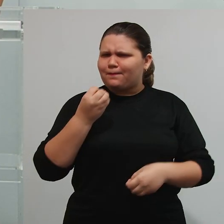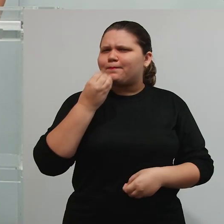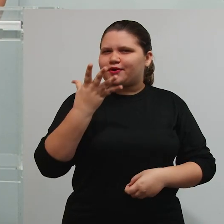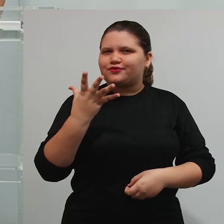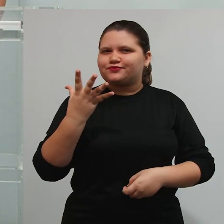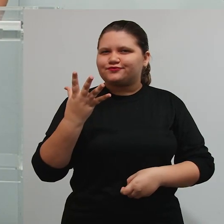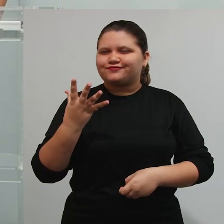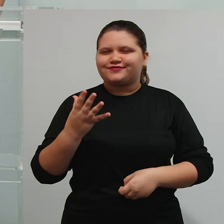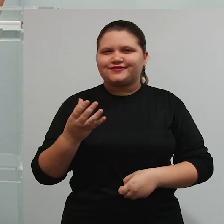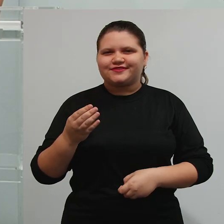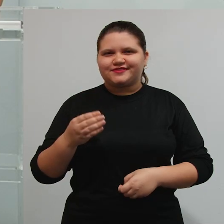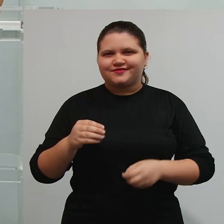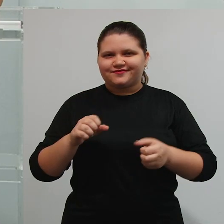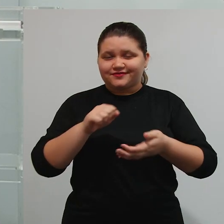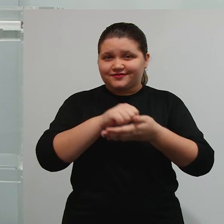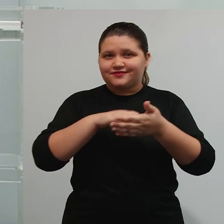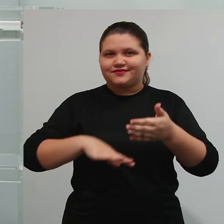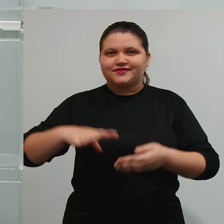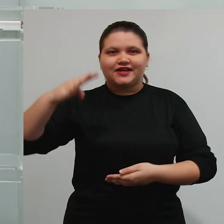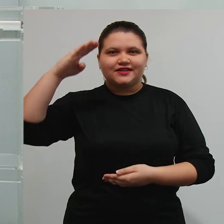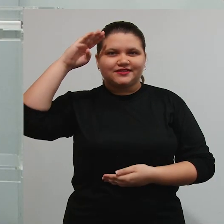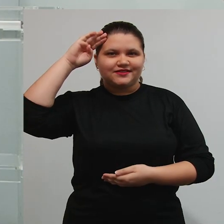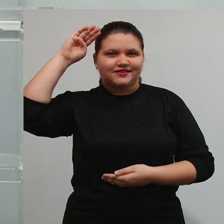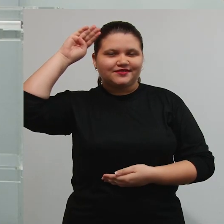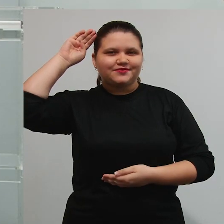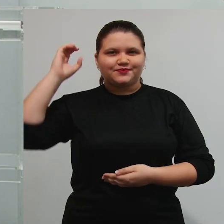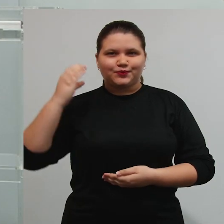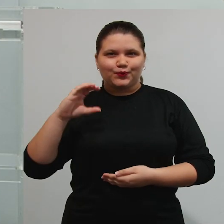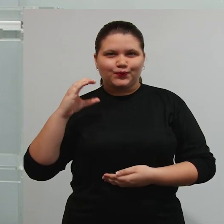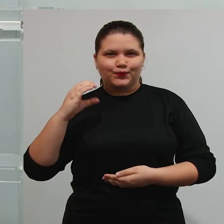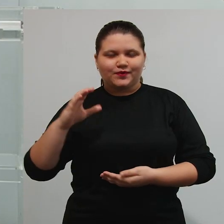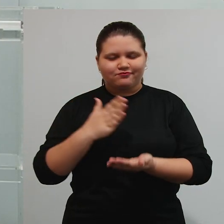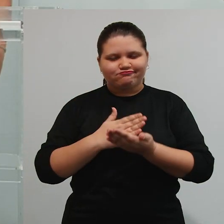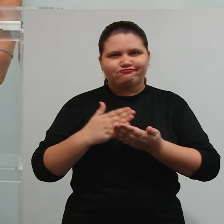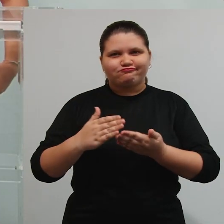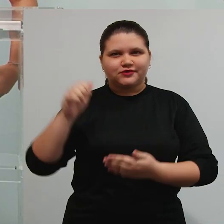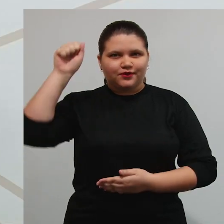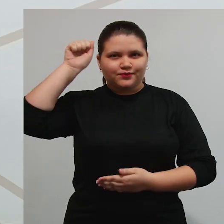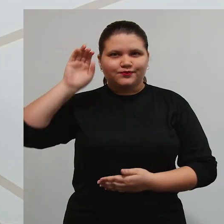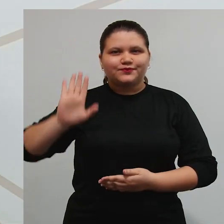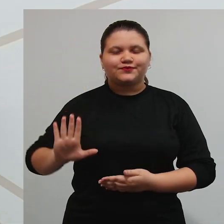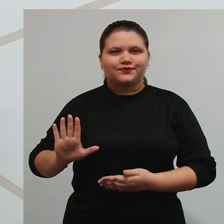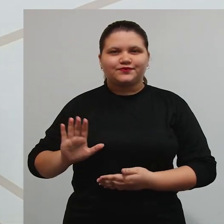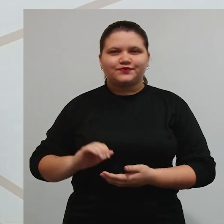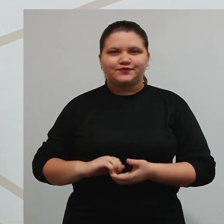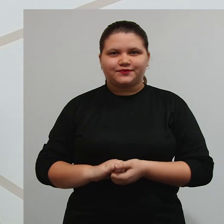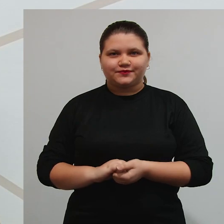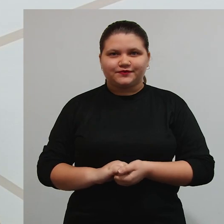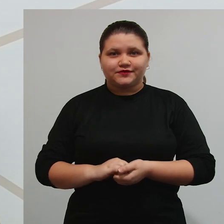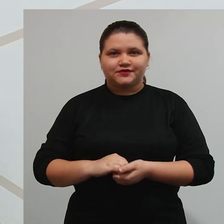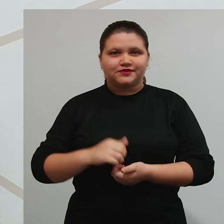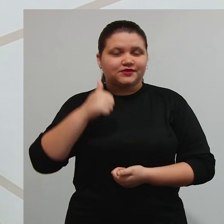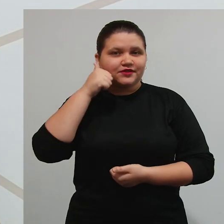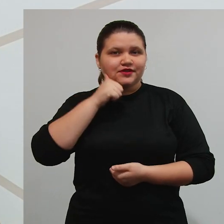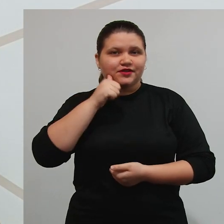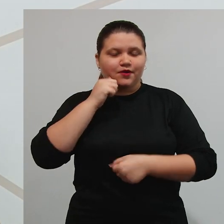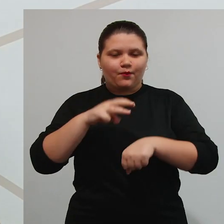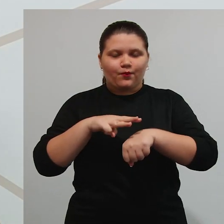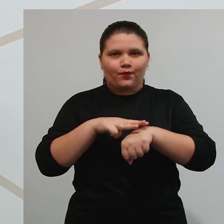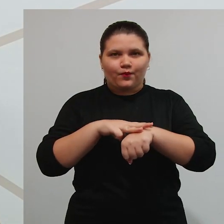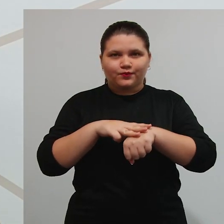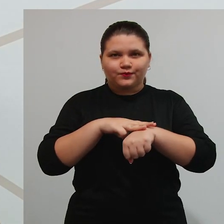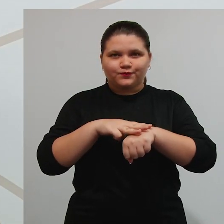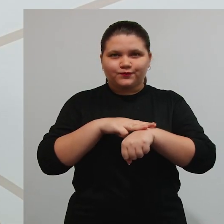trabalho acadêmico e científico. Vamos começar com a minha audiodescrição. Eu sou uma mulher parda, de